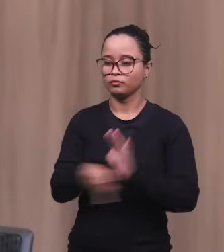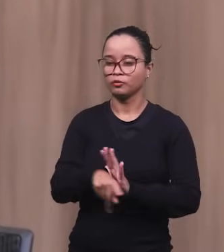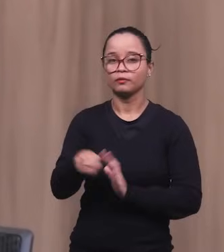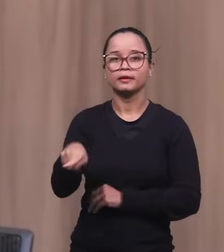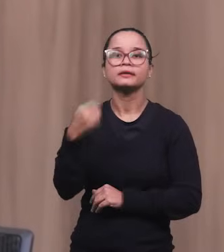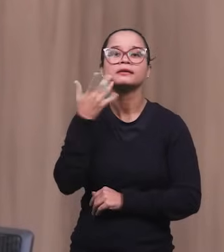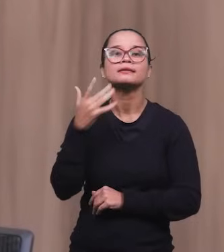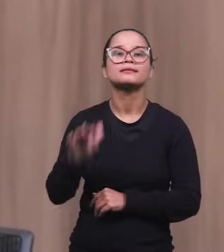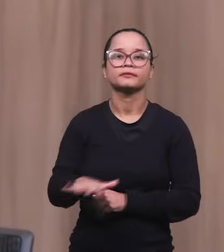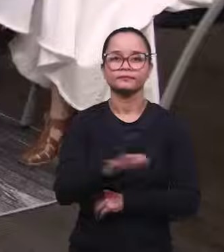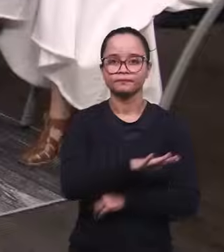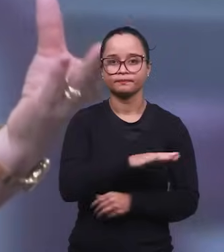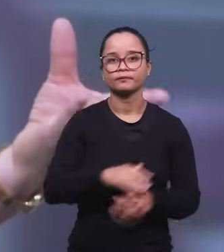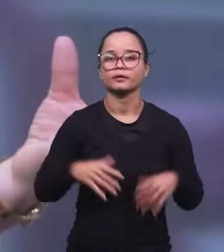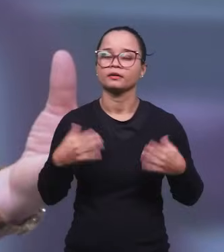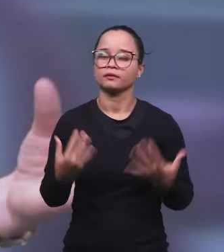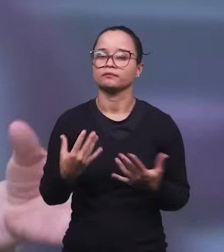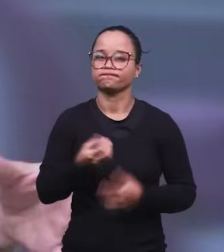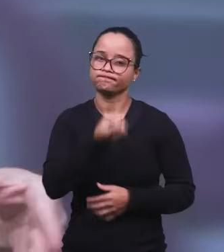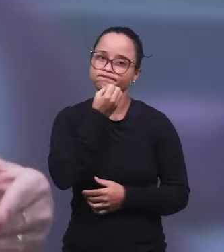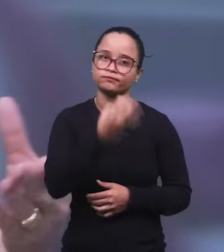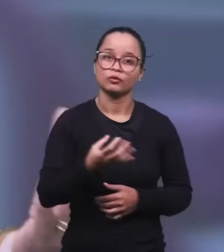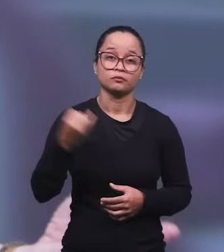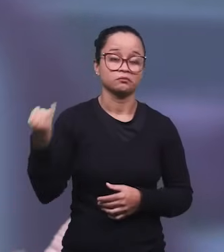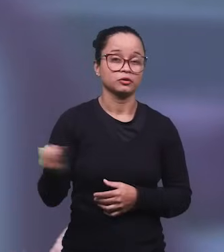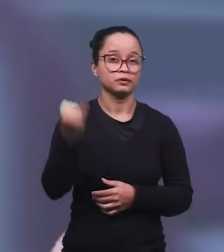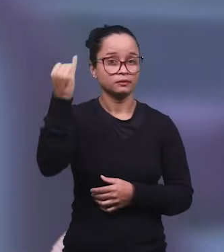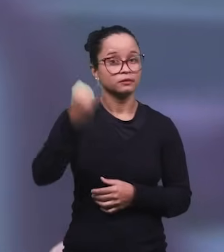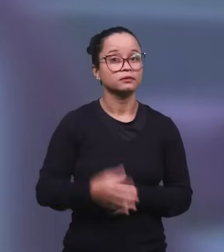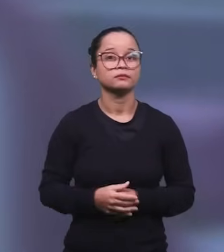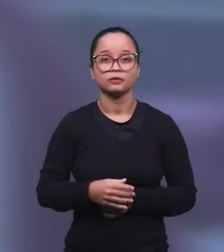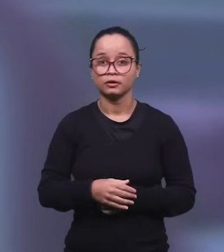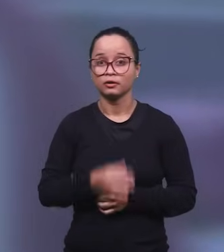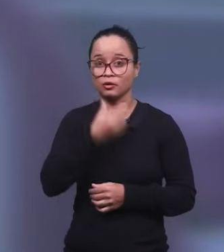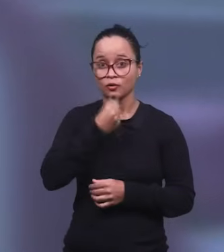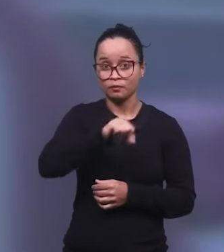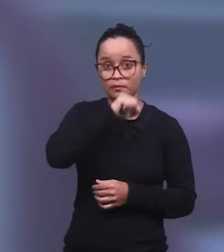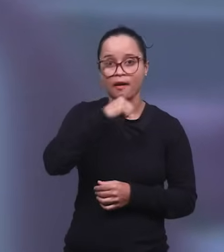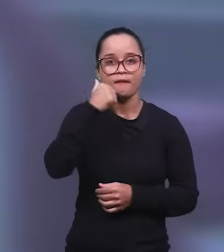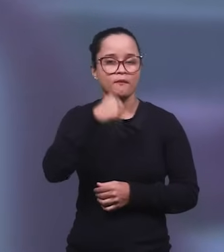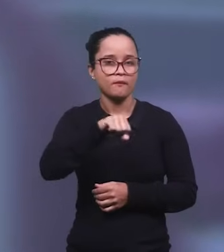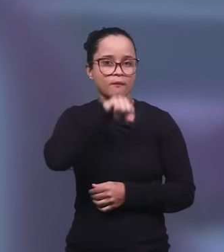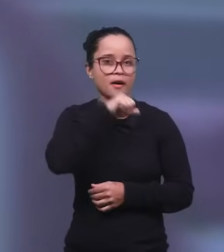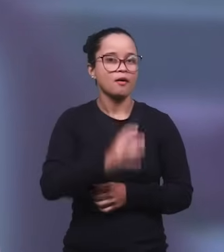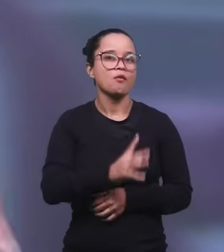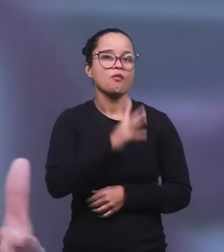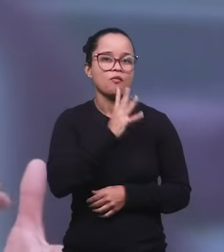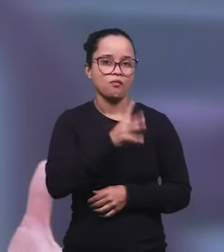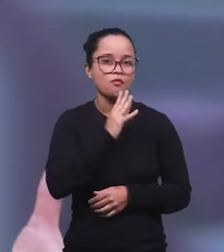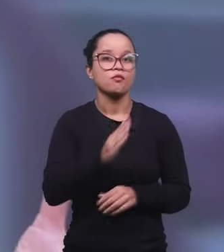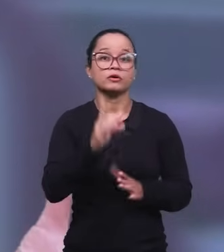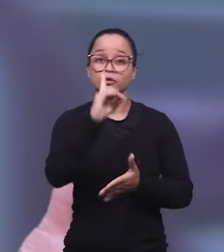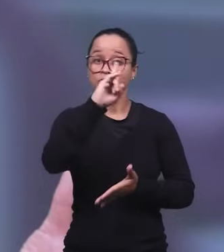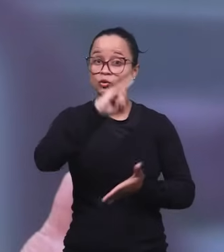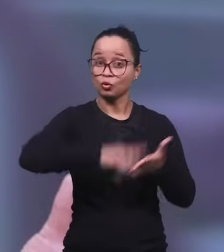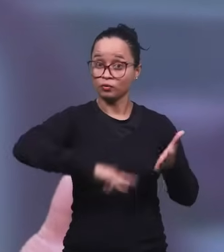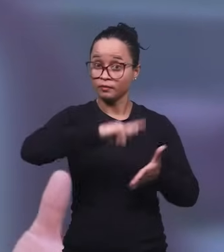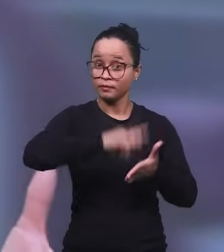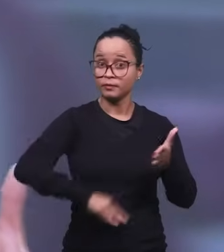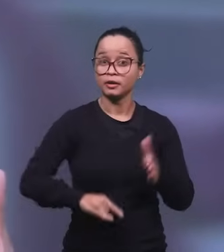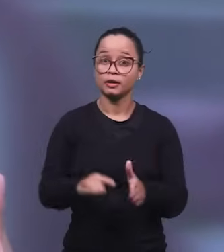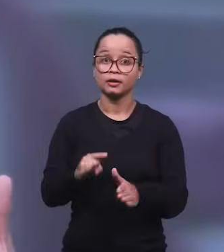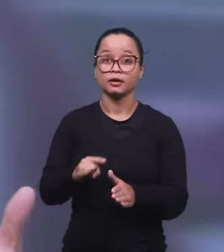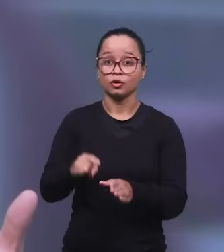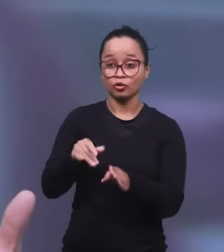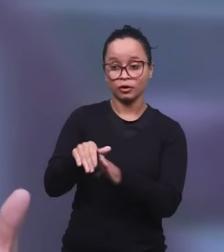criança. Excelente. Muito bom. E a importância dos pais conhecerem, né, Denise, esses documentos